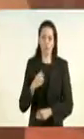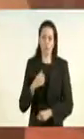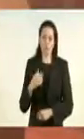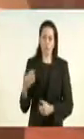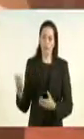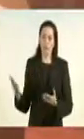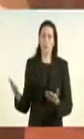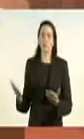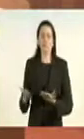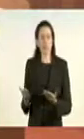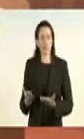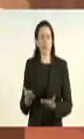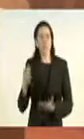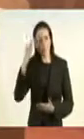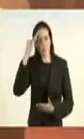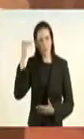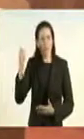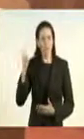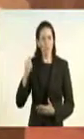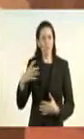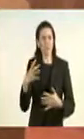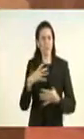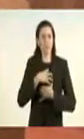parte ao deputado Adriano Sarney.